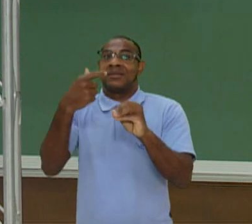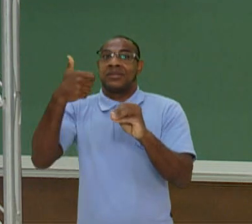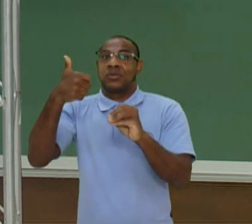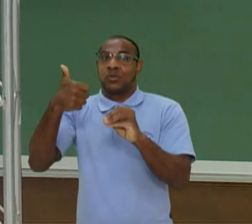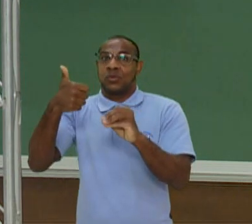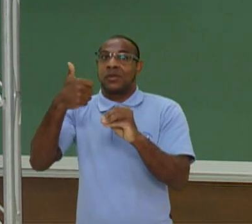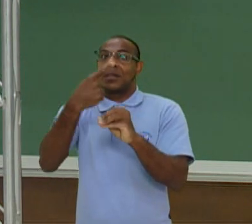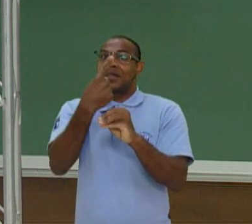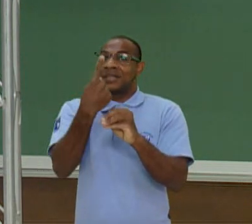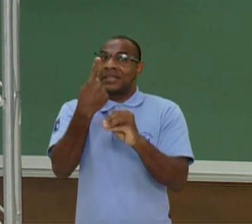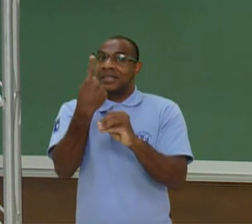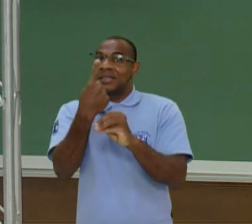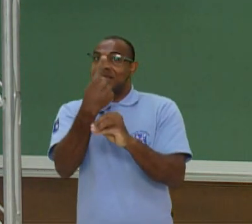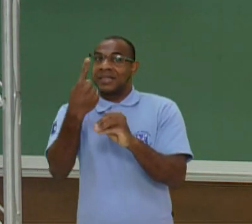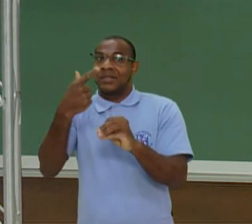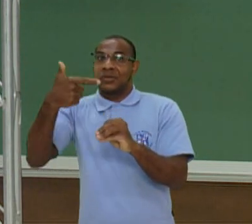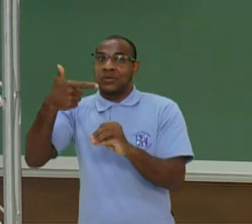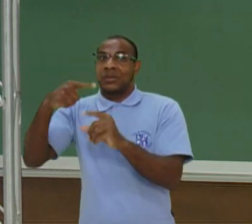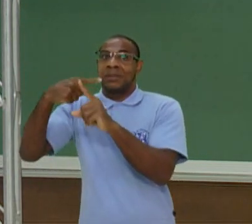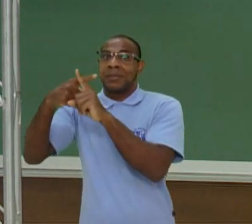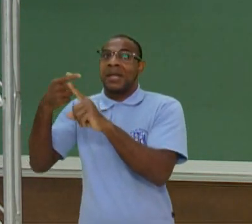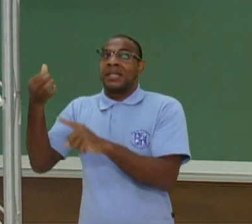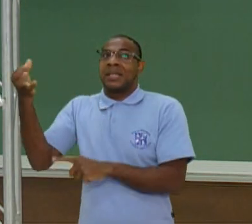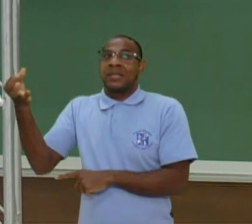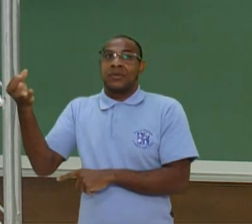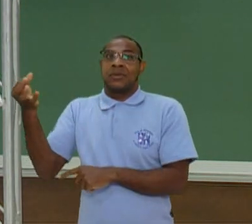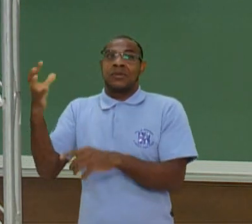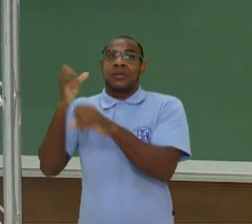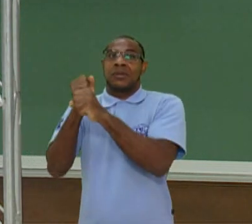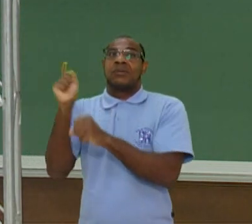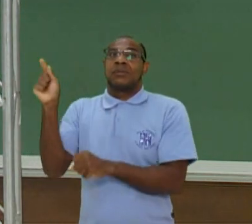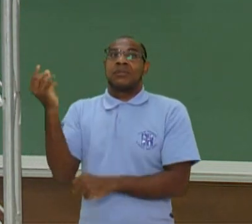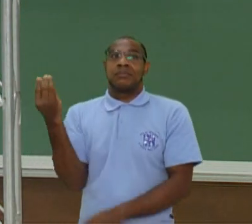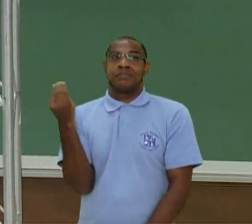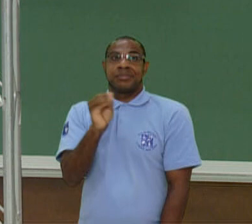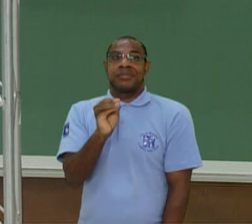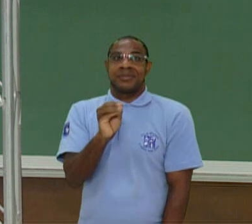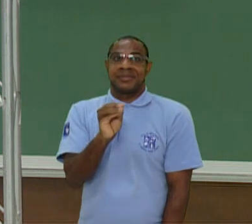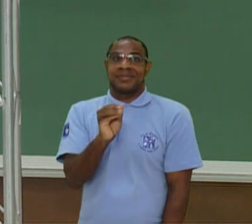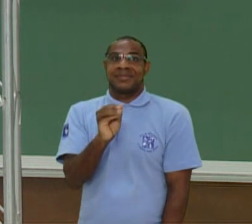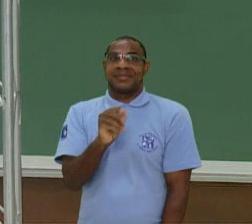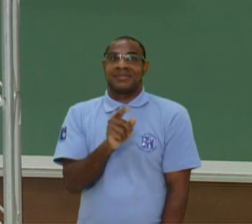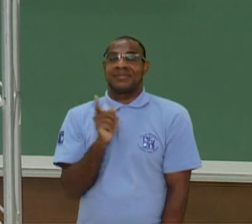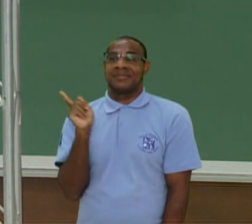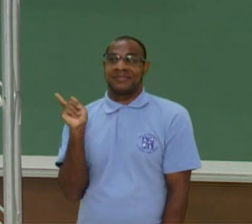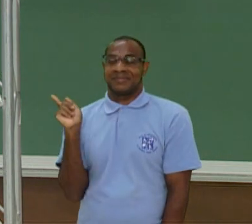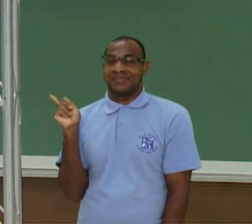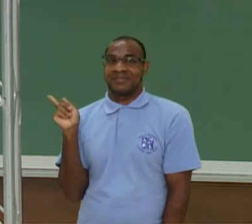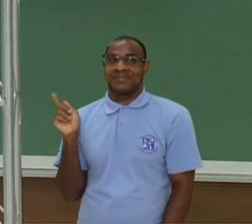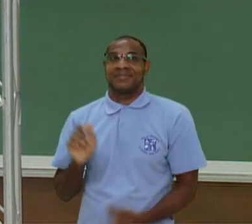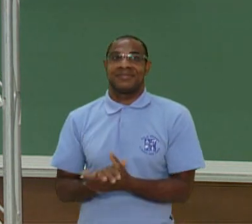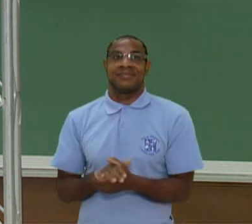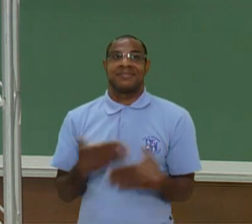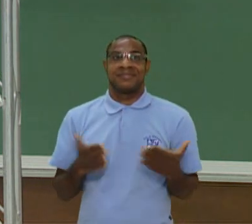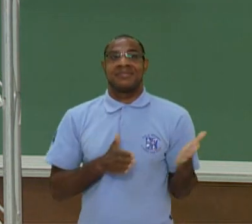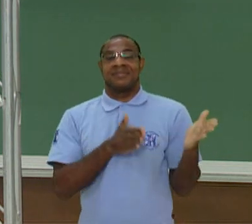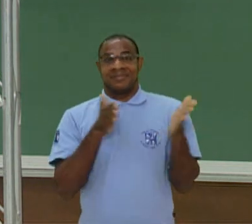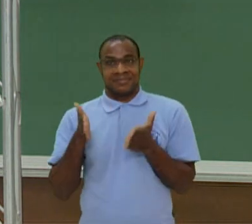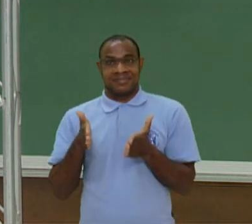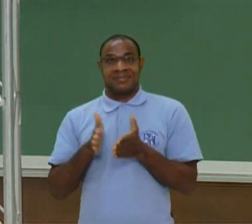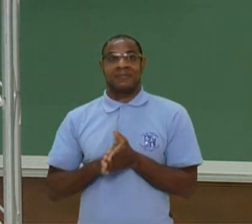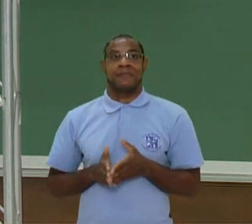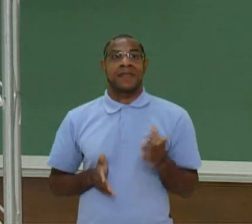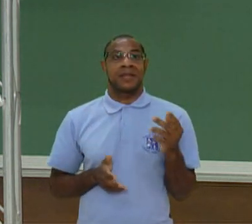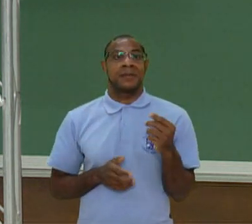6 vezes cosseno de 180 mais I seno de 180. Gente, aqui qual é o próximo passo? Aquilo que vocês já